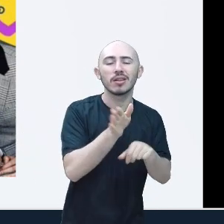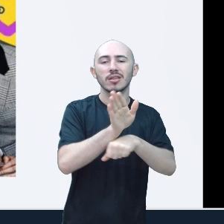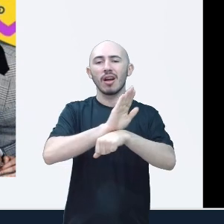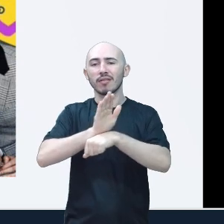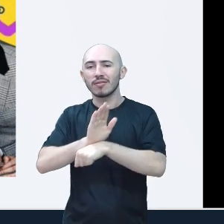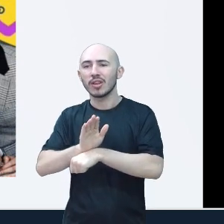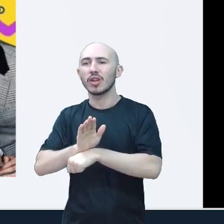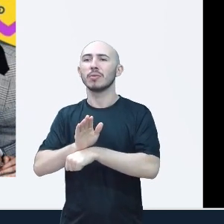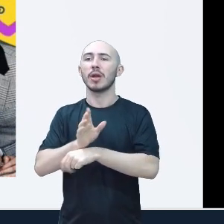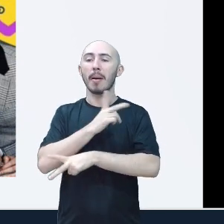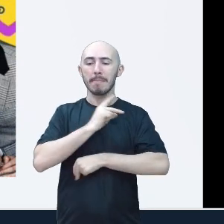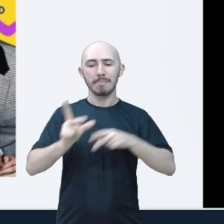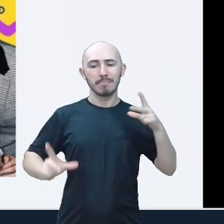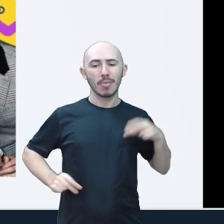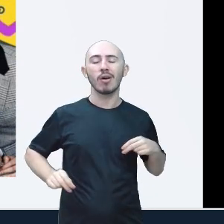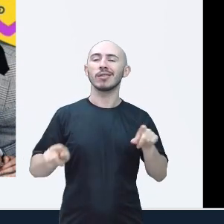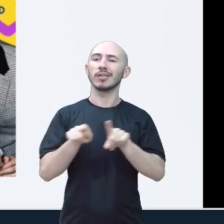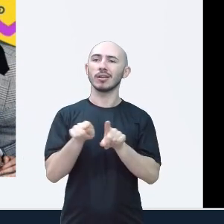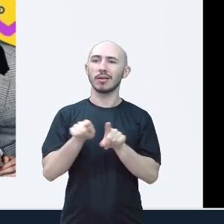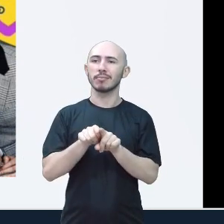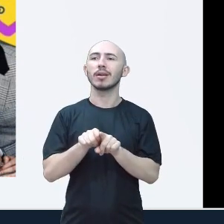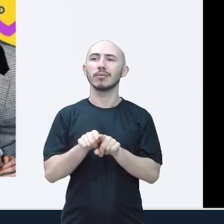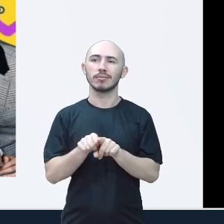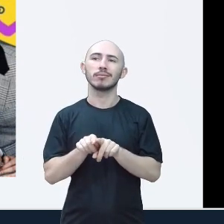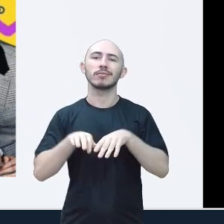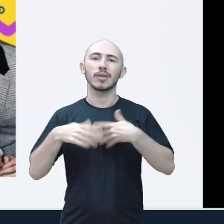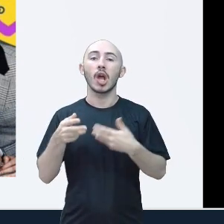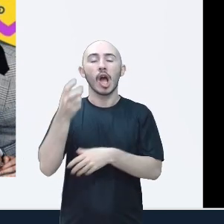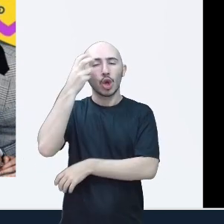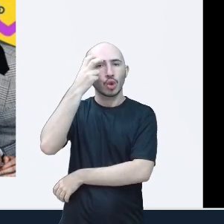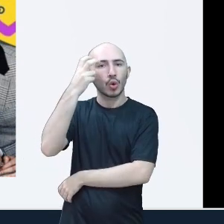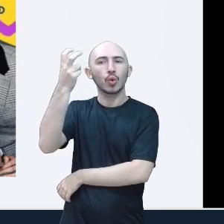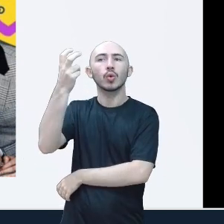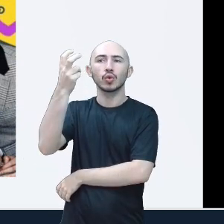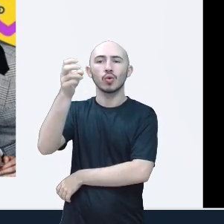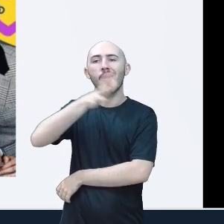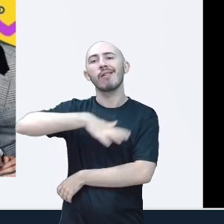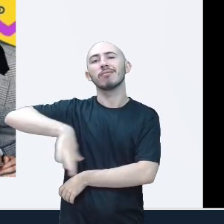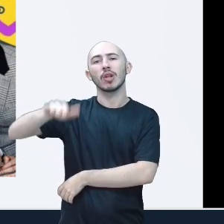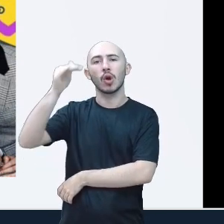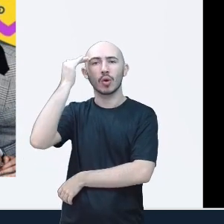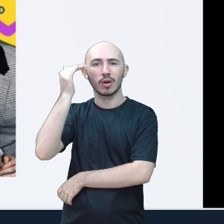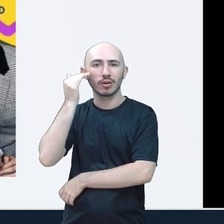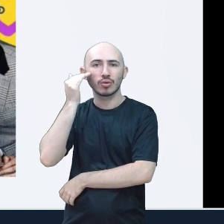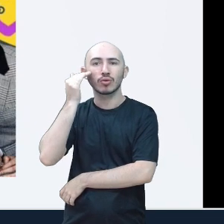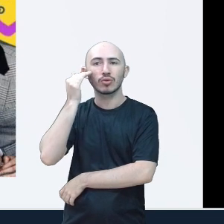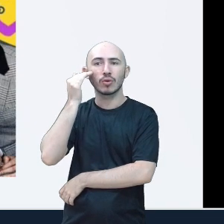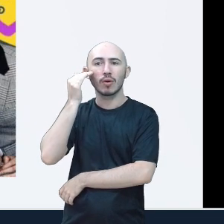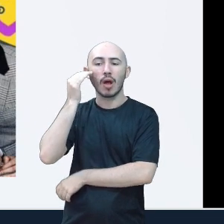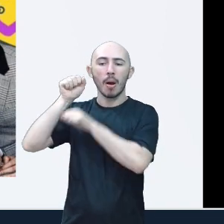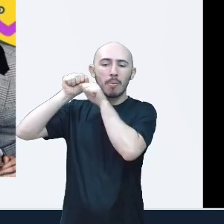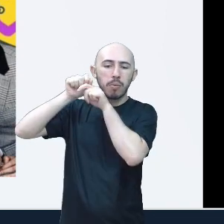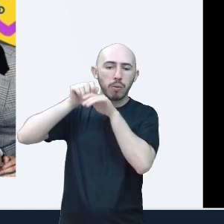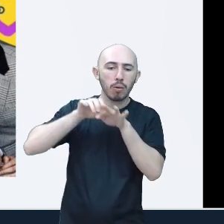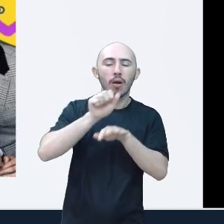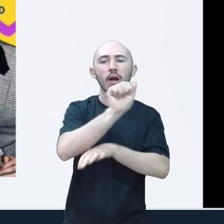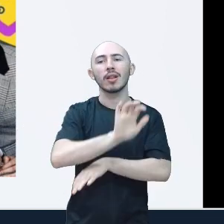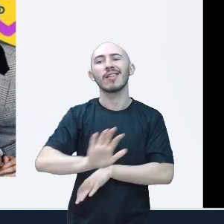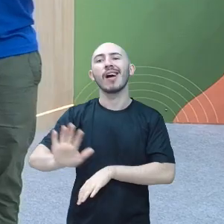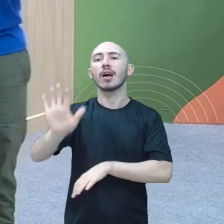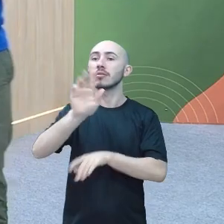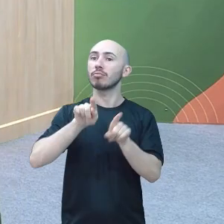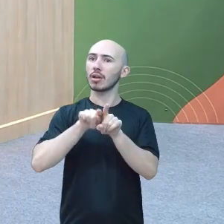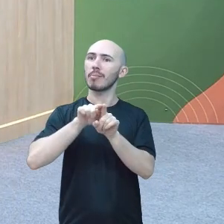da moda e da cultura na Coreia do Sul pela Ásia e após algum tempo pelo